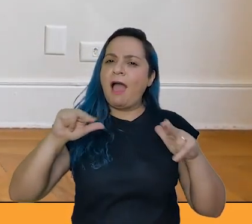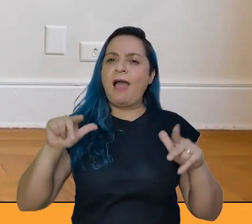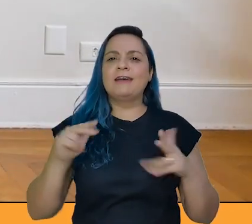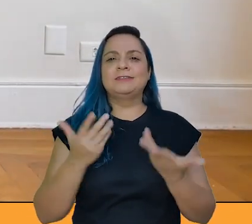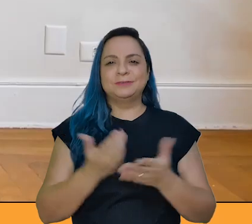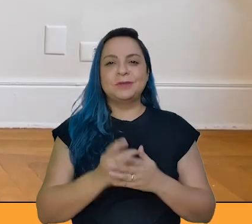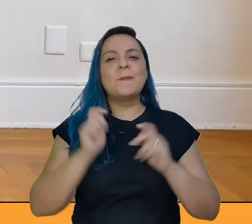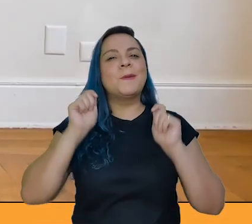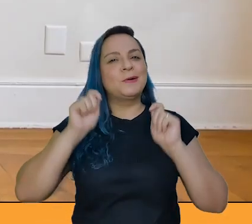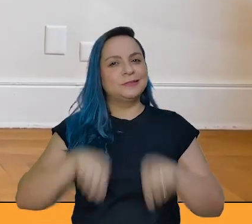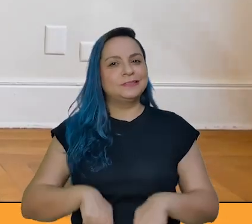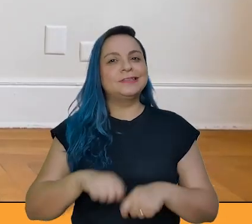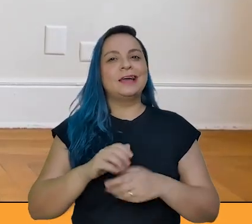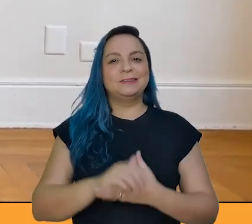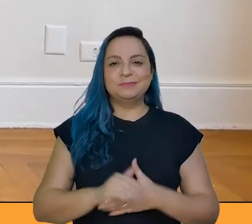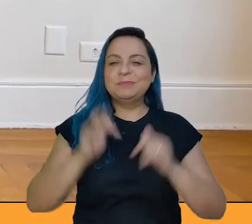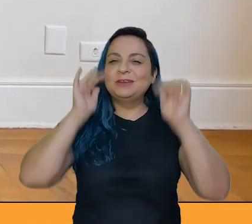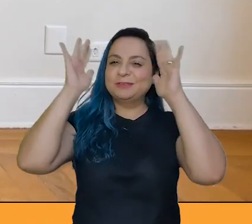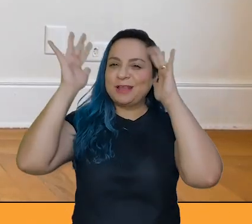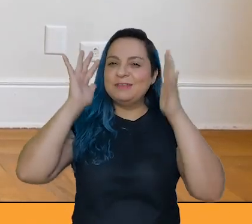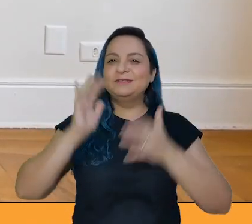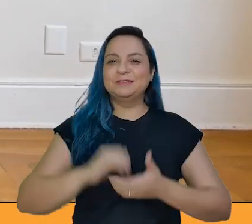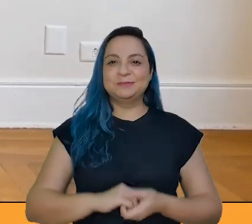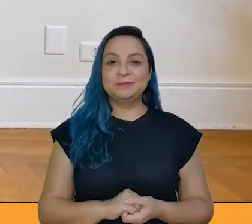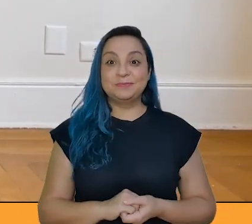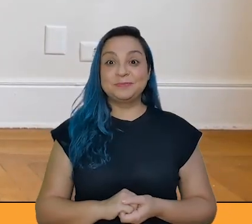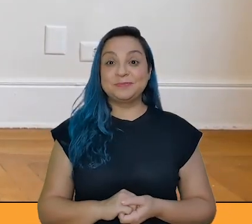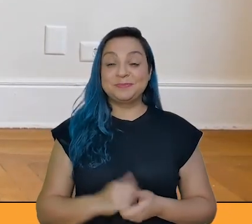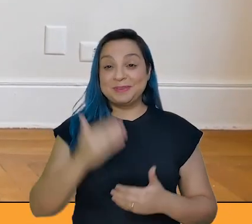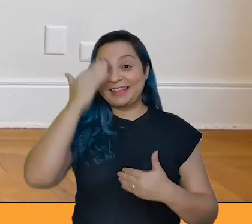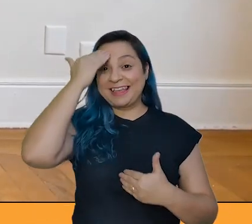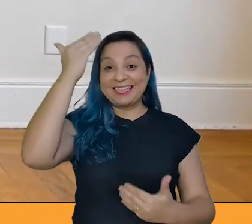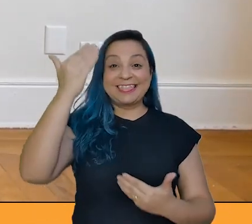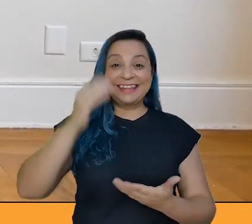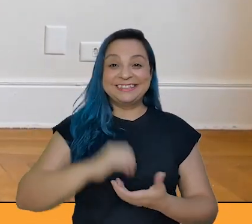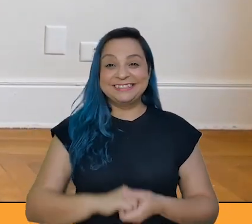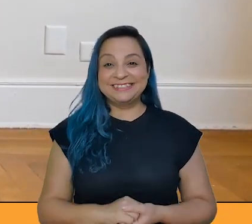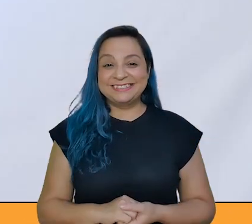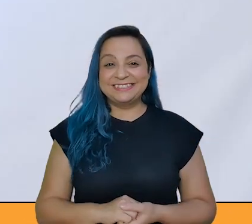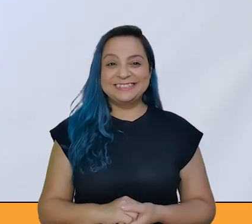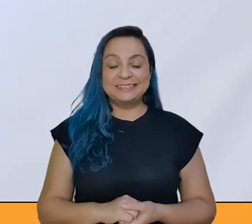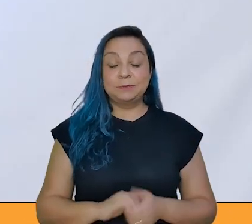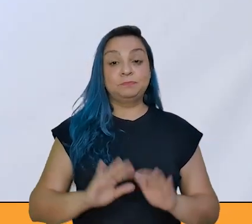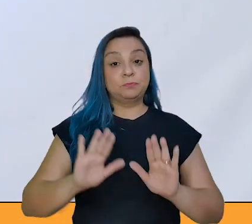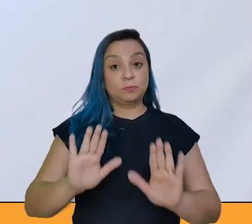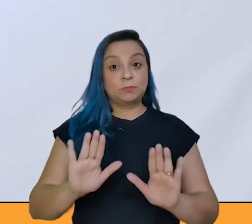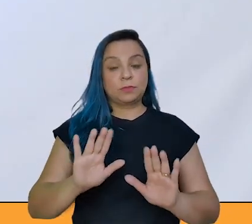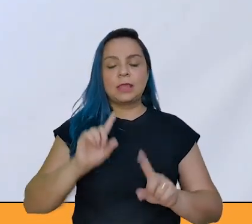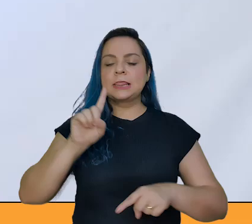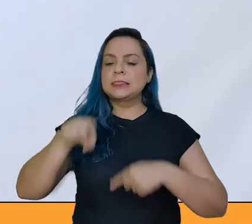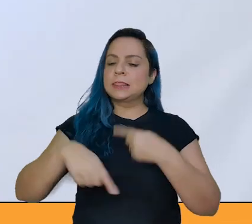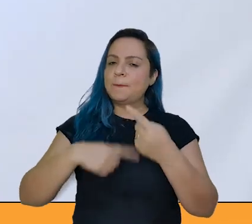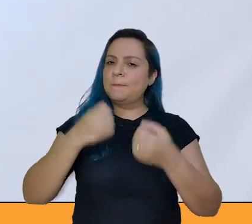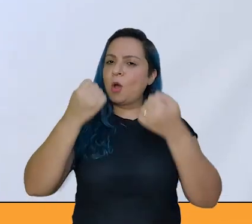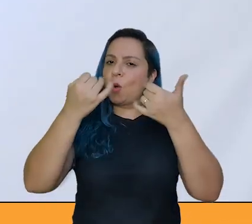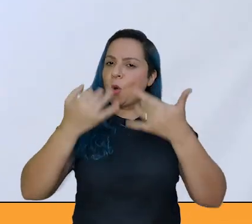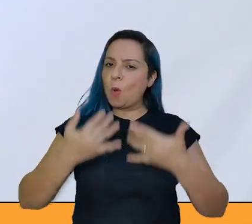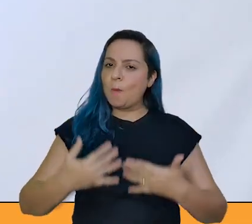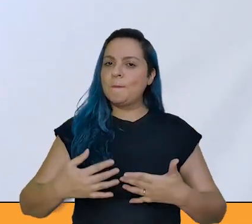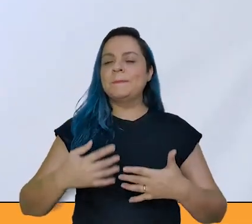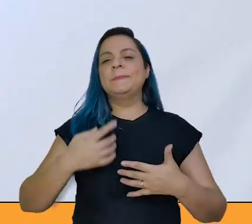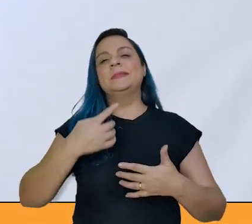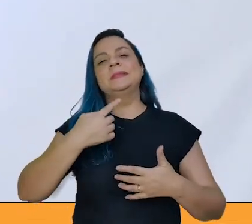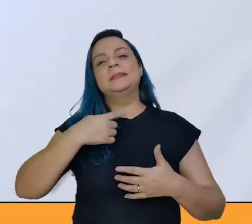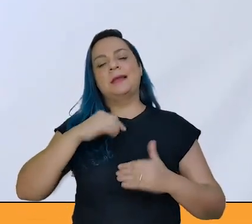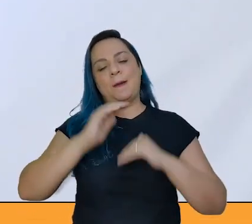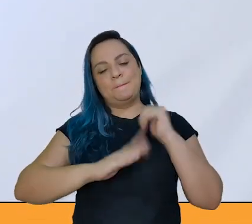diferentes, possíveis e imagináveis. Valeu, gente! É isso. Bom, e depois de compartilhar uma prática